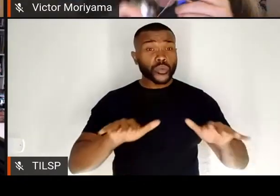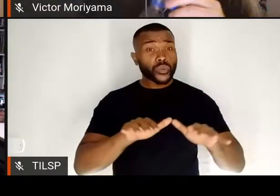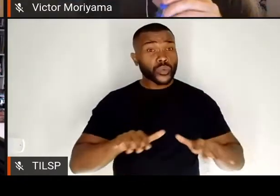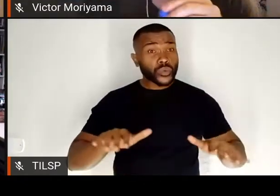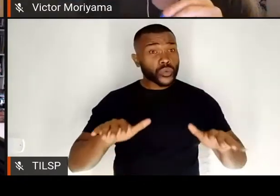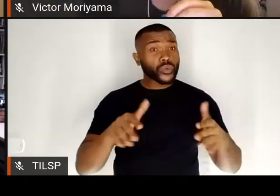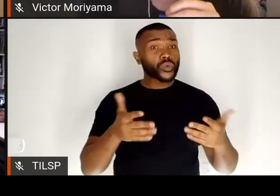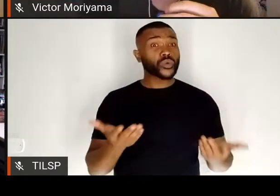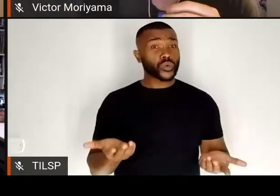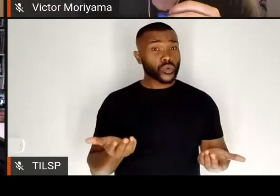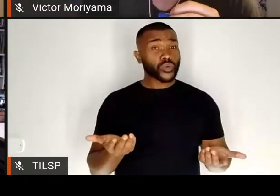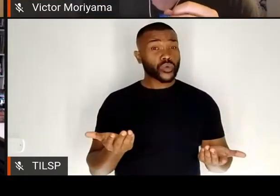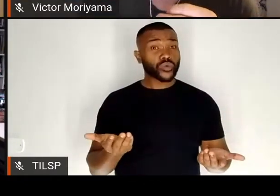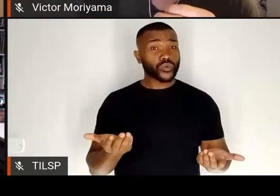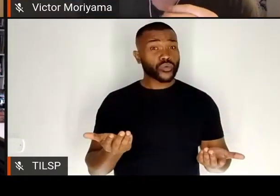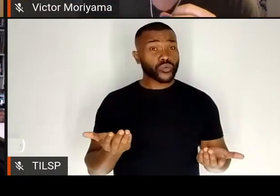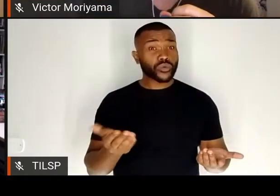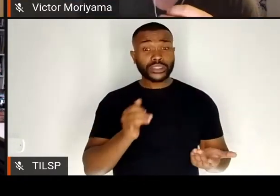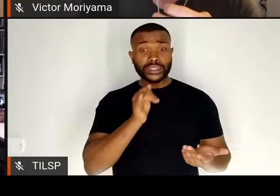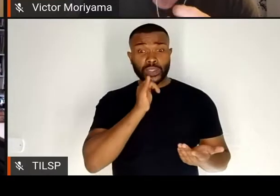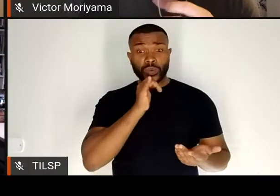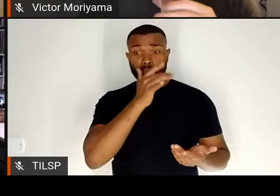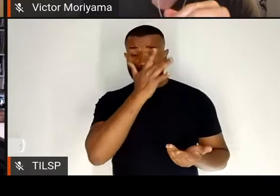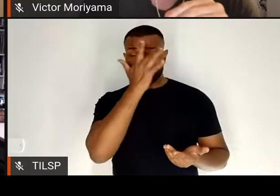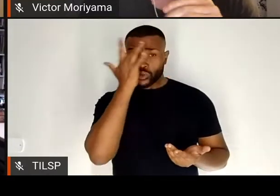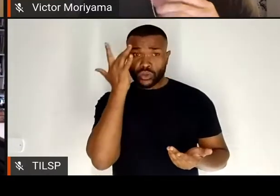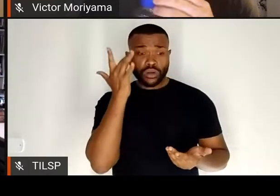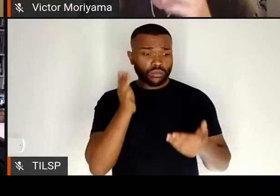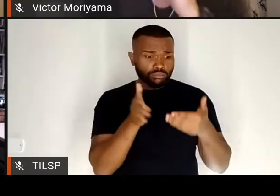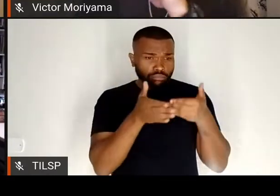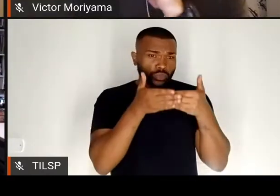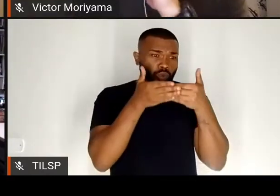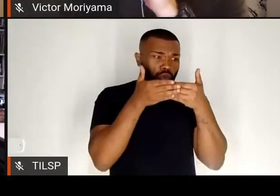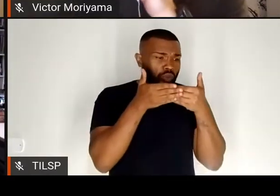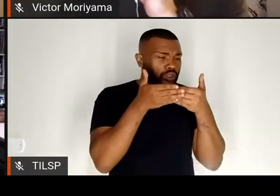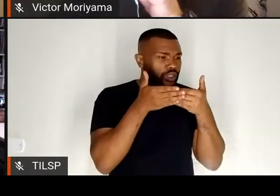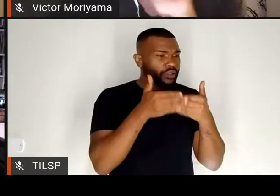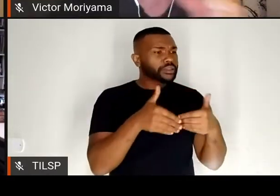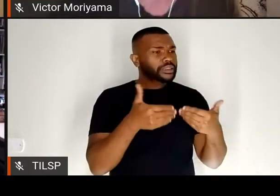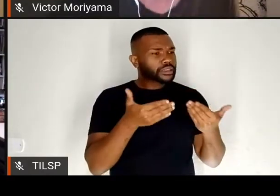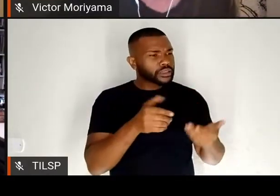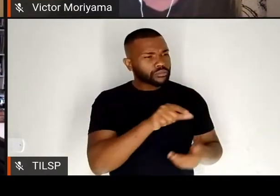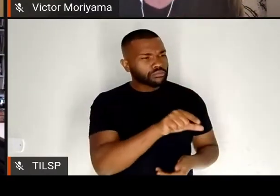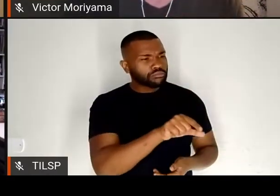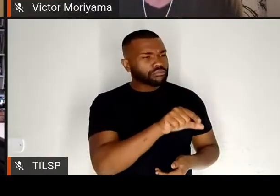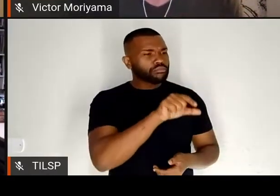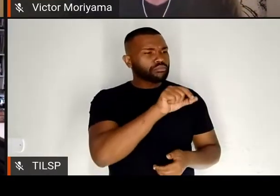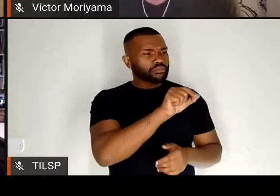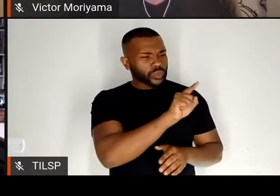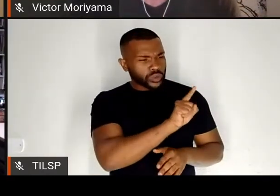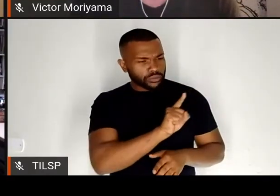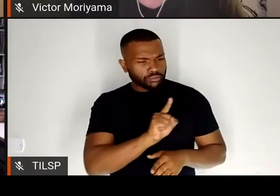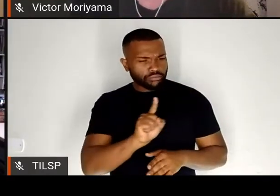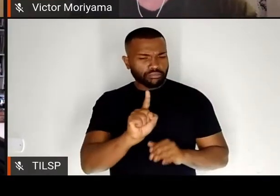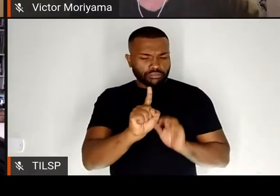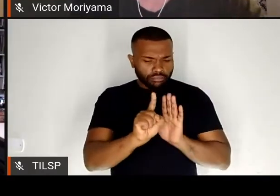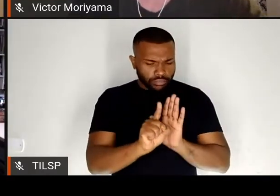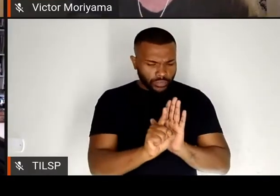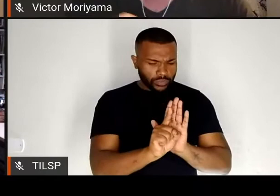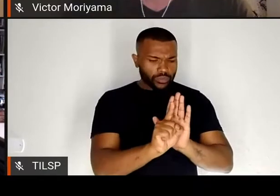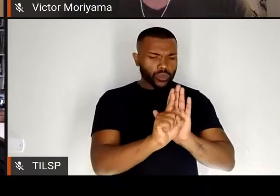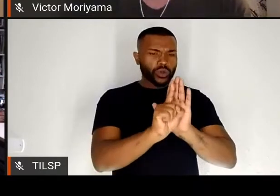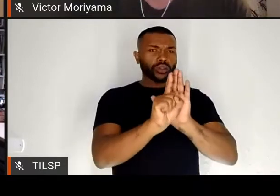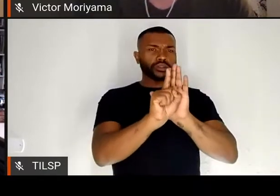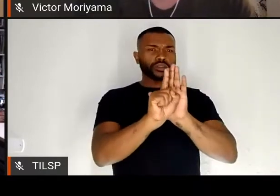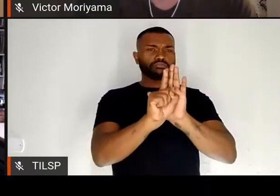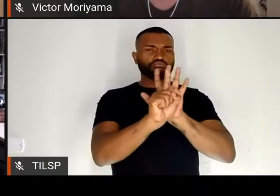população anônima, né, e singulariza esses indivíduos dentro de uma multidão geral,